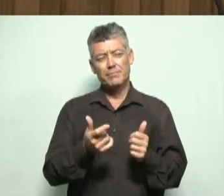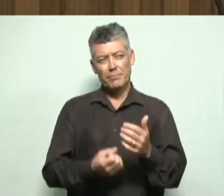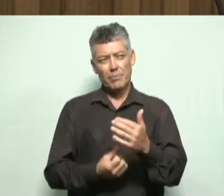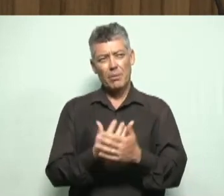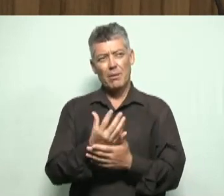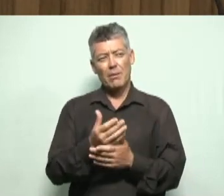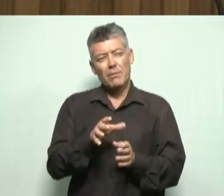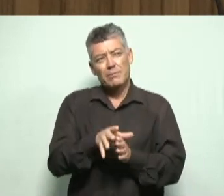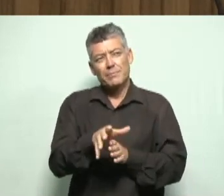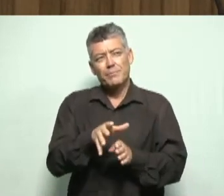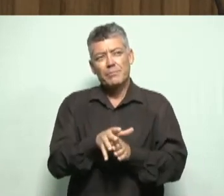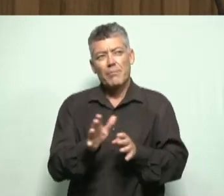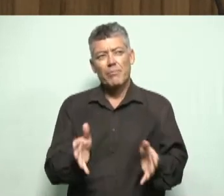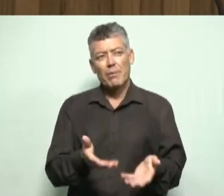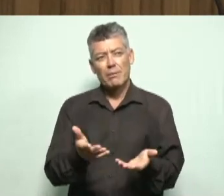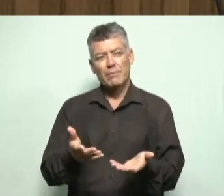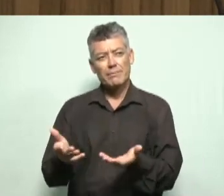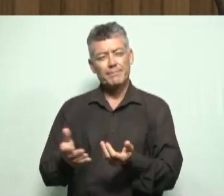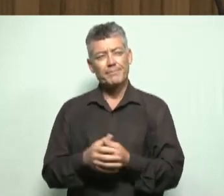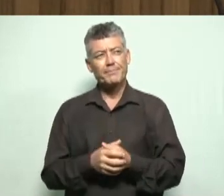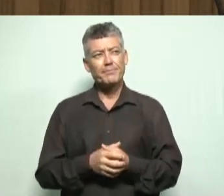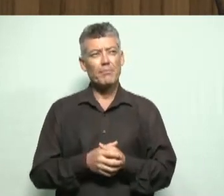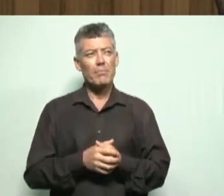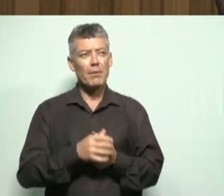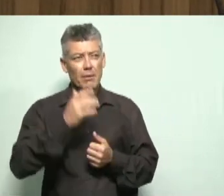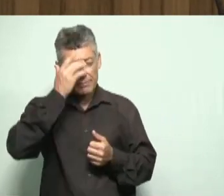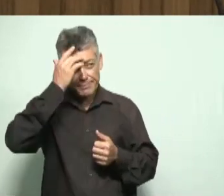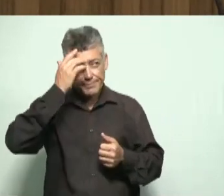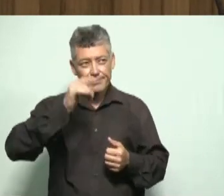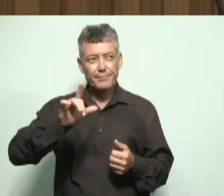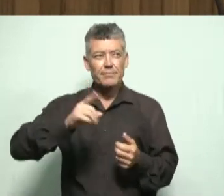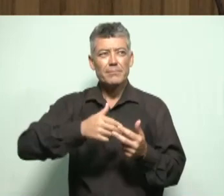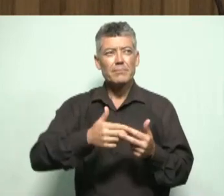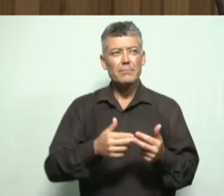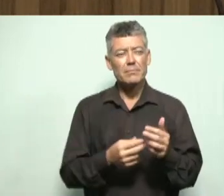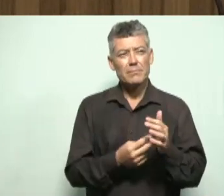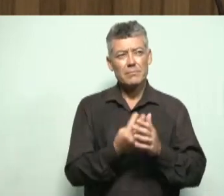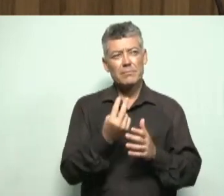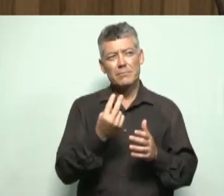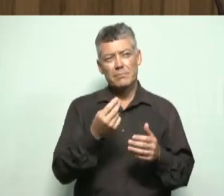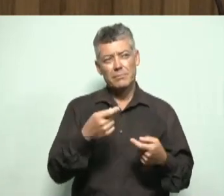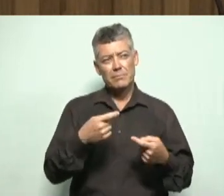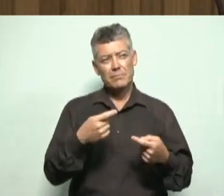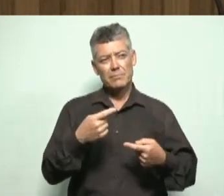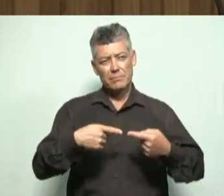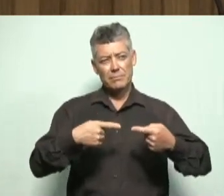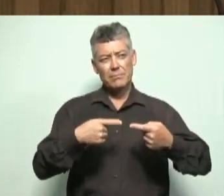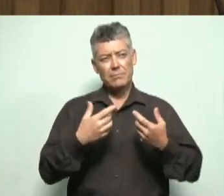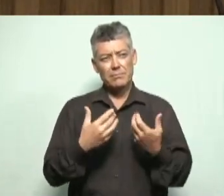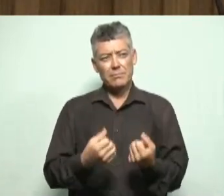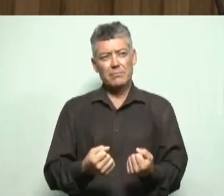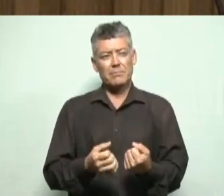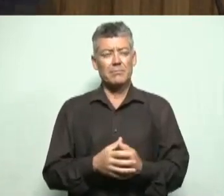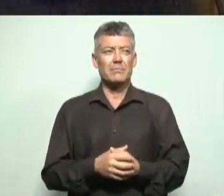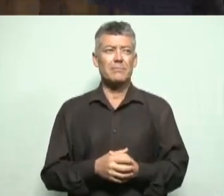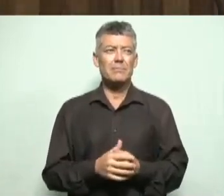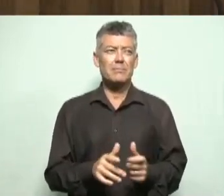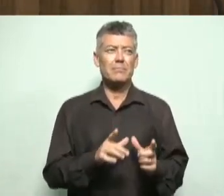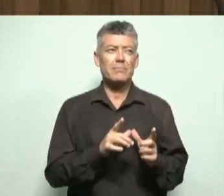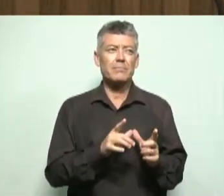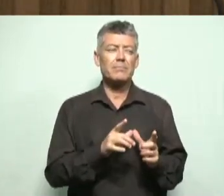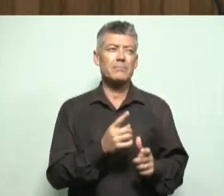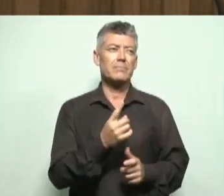Conselho Municipal de Fomento à Economia Popular e Solidária da Outras Providências. Segunda discussão, aprovado unanimidade. Projeto de